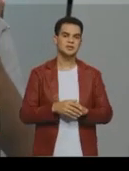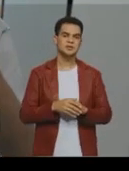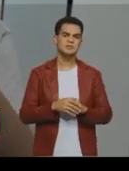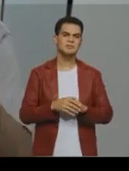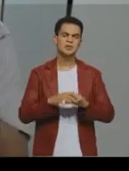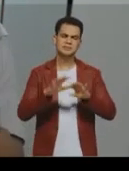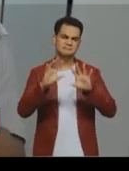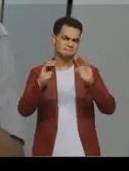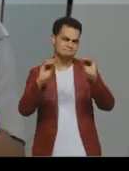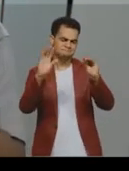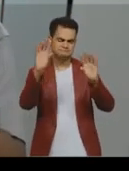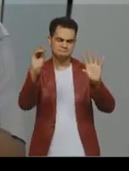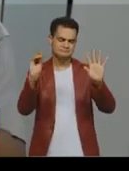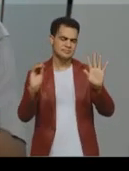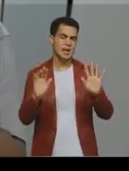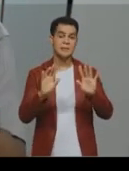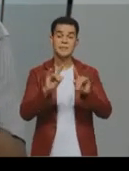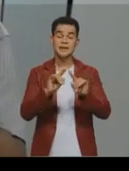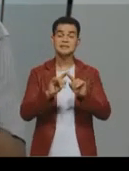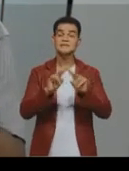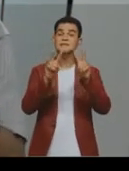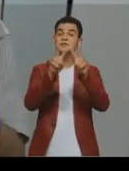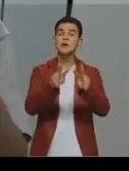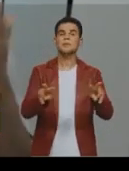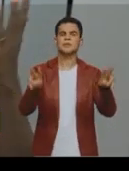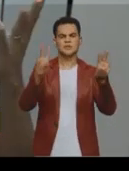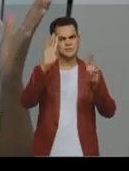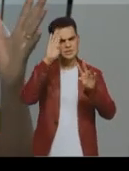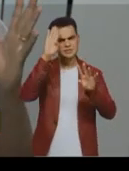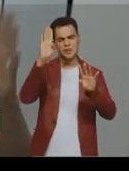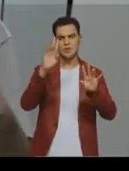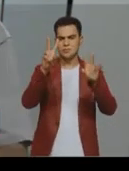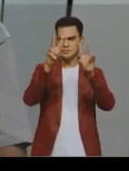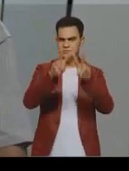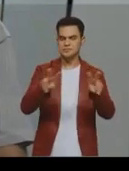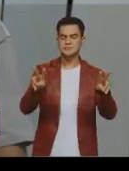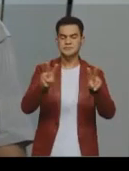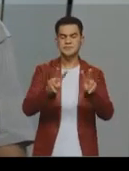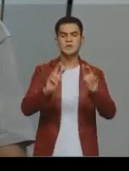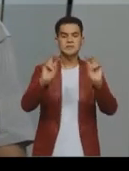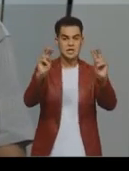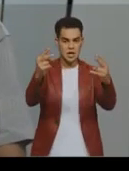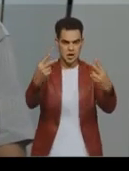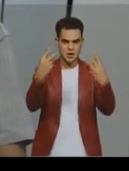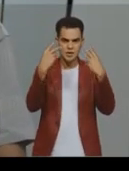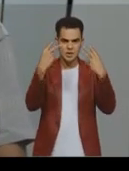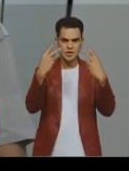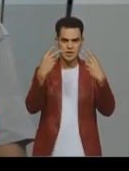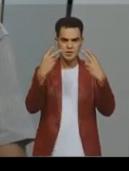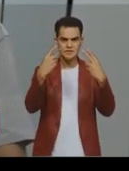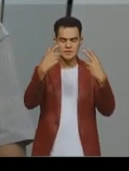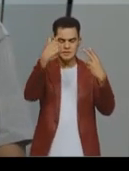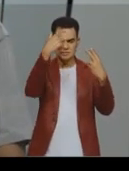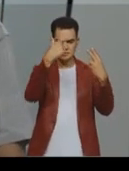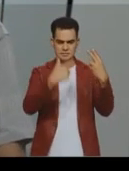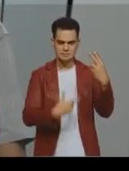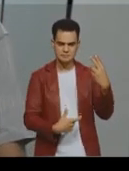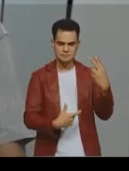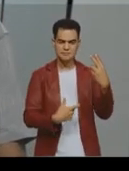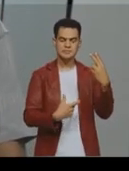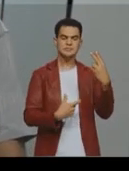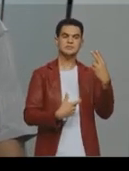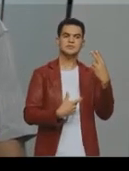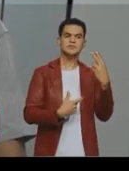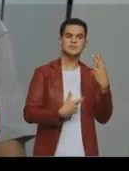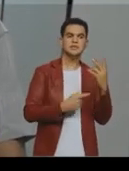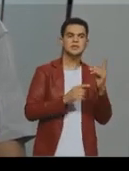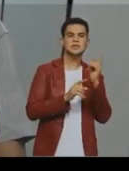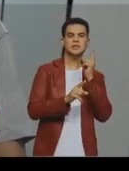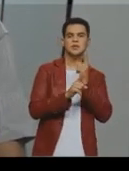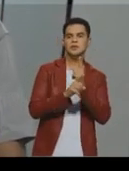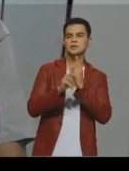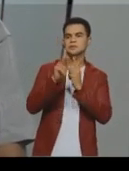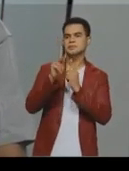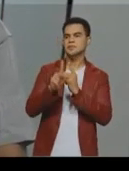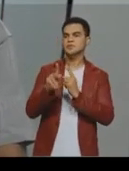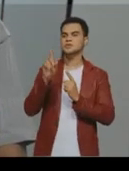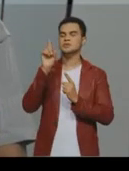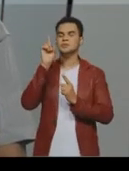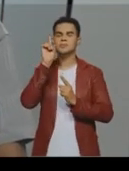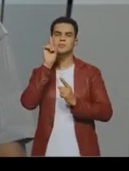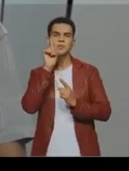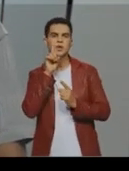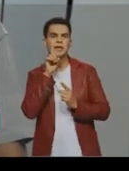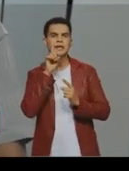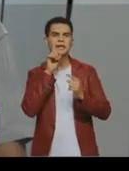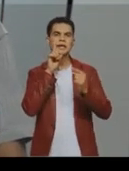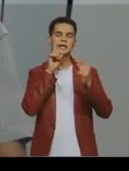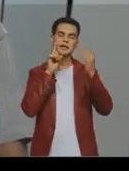mas basicamente você identifica visualmente. Você está olhando para mim, você identifica uma pessoa que tem um tom de pele moreno, que tem um